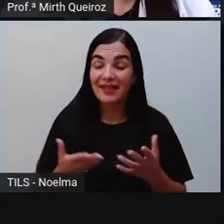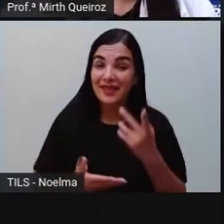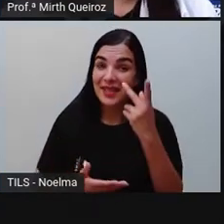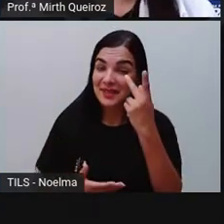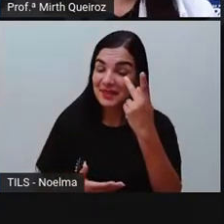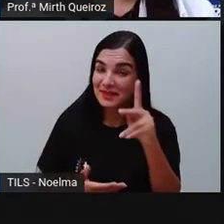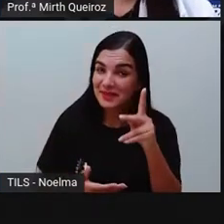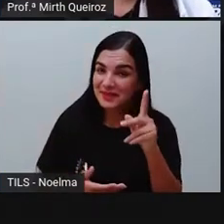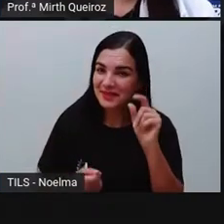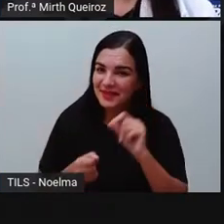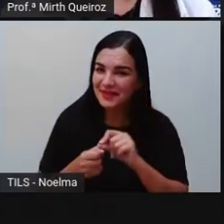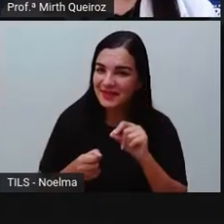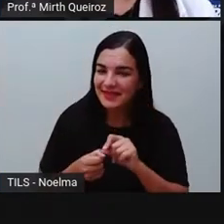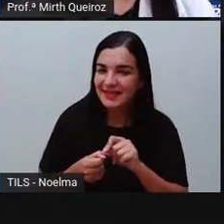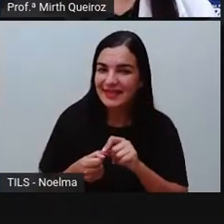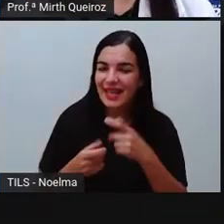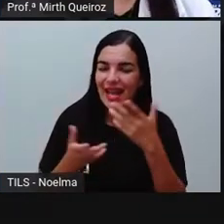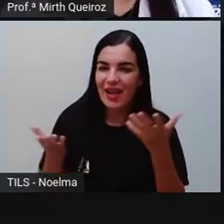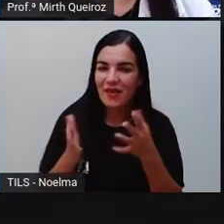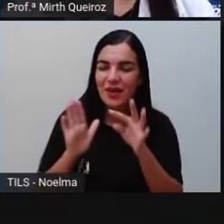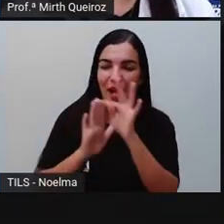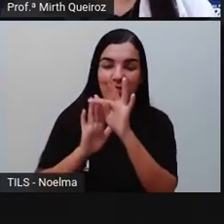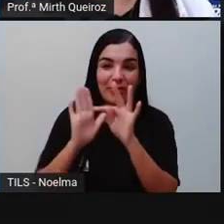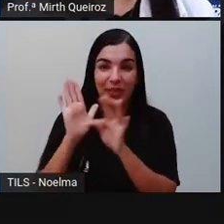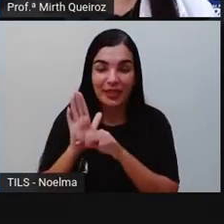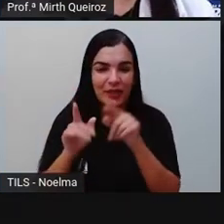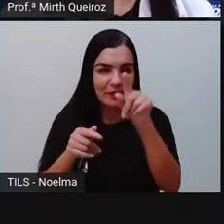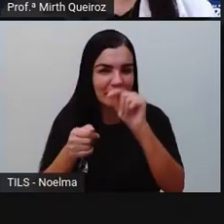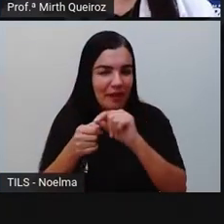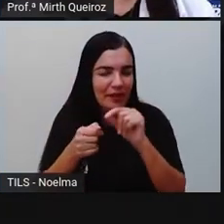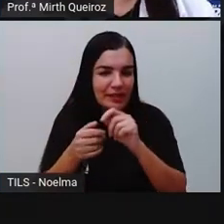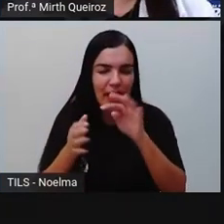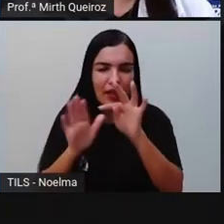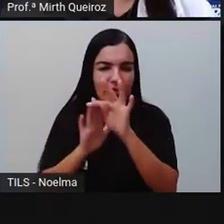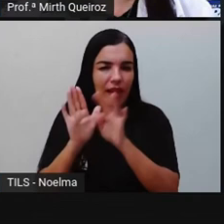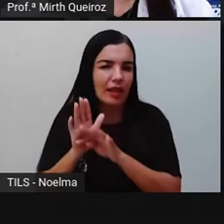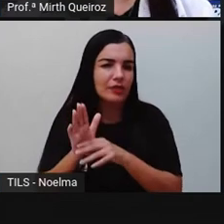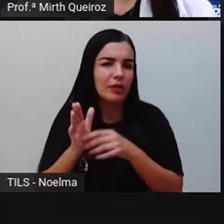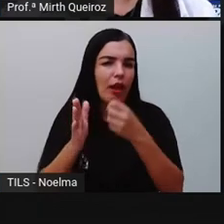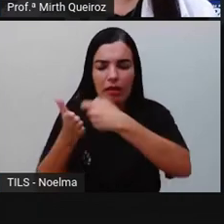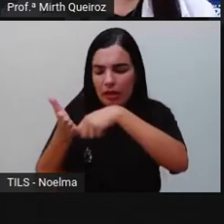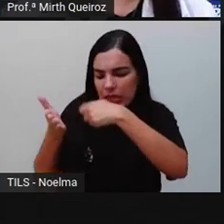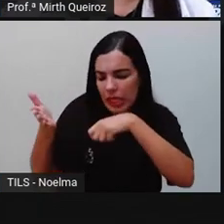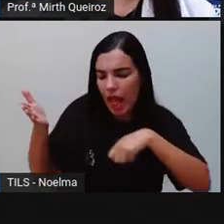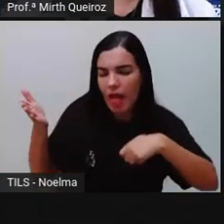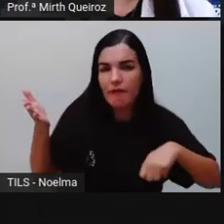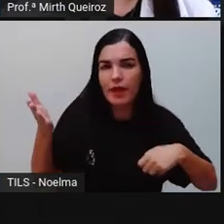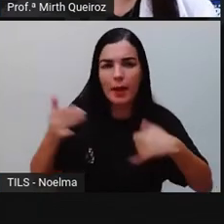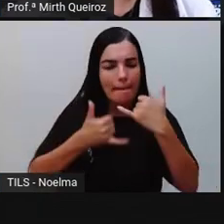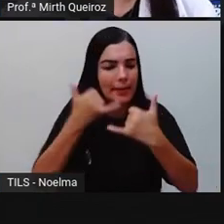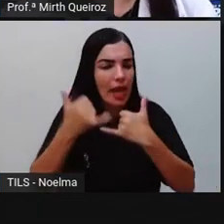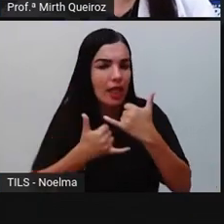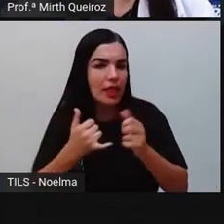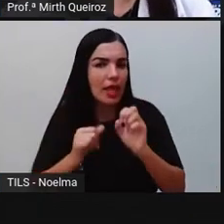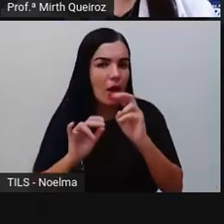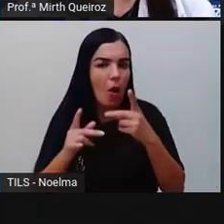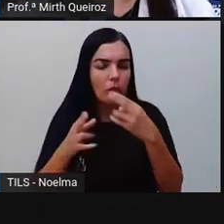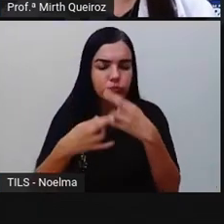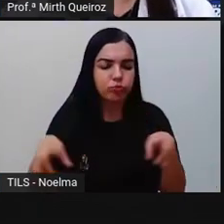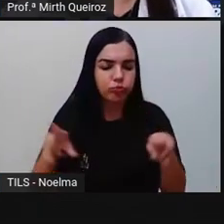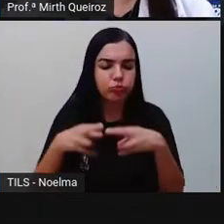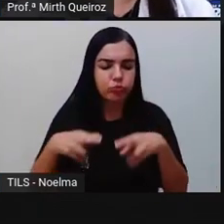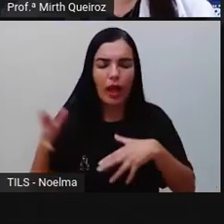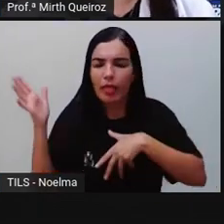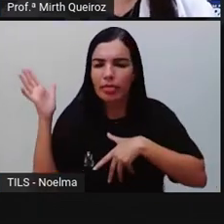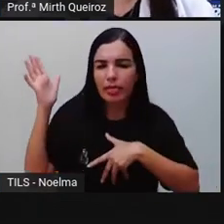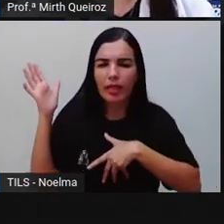Agora é a sua vez. Produza um texto descrevendo uma brincadeira, uma dança ou um ritmo de música